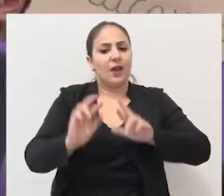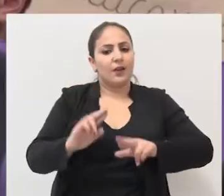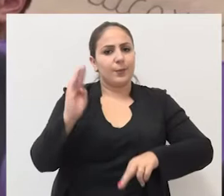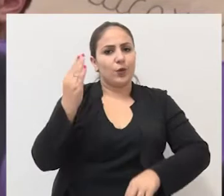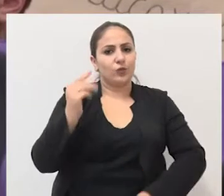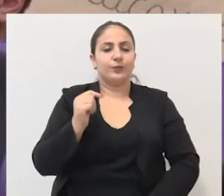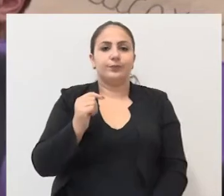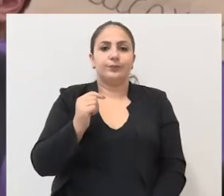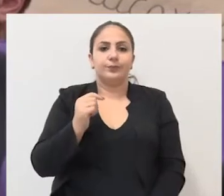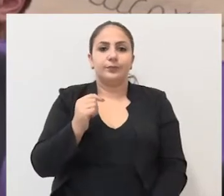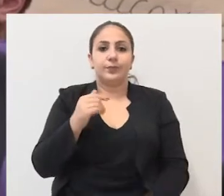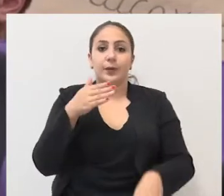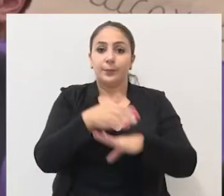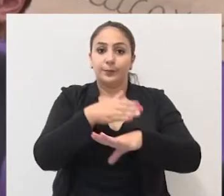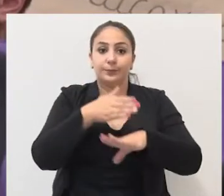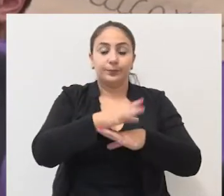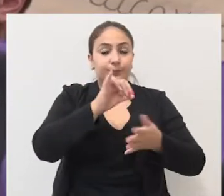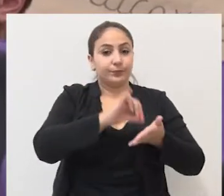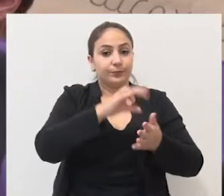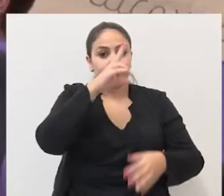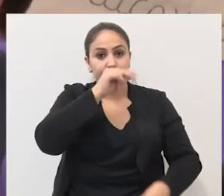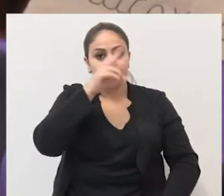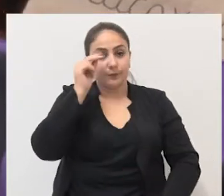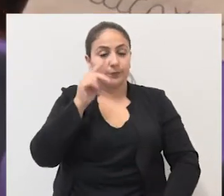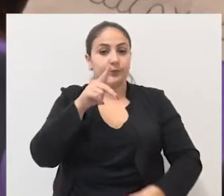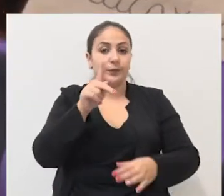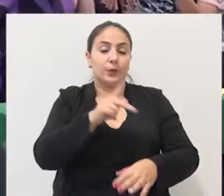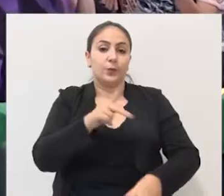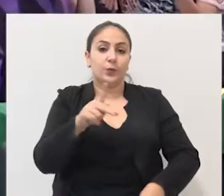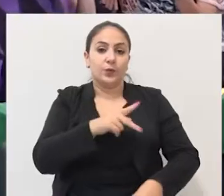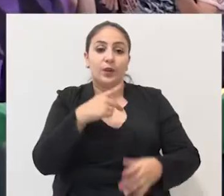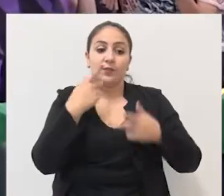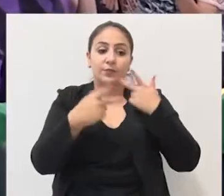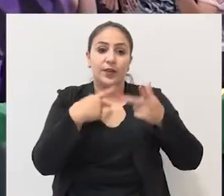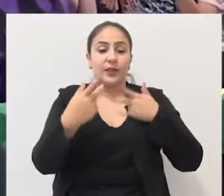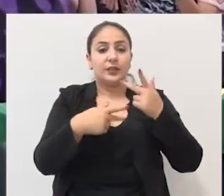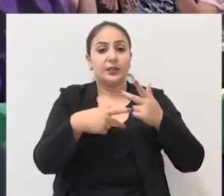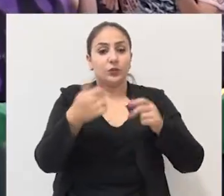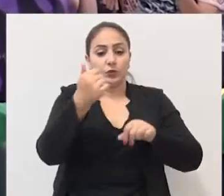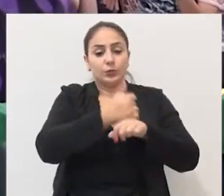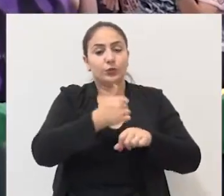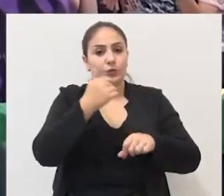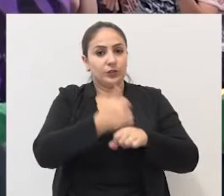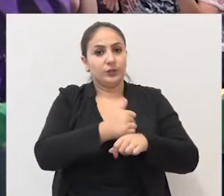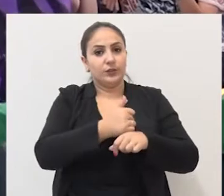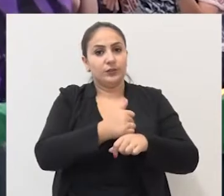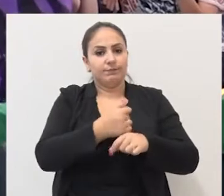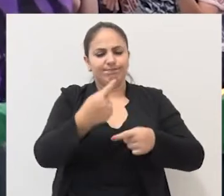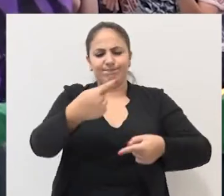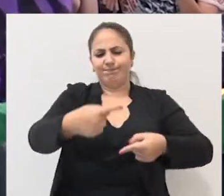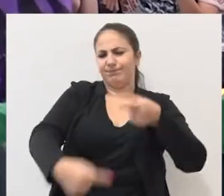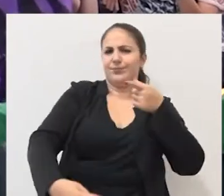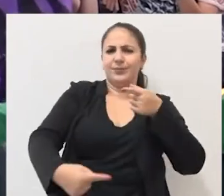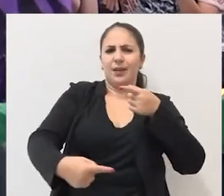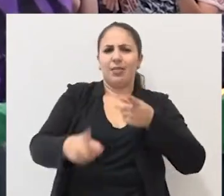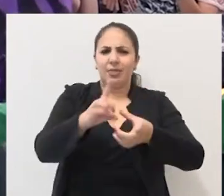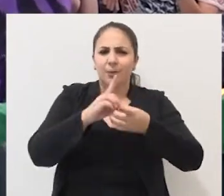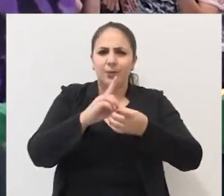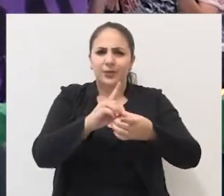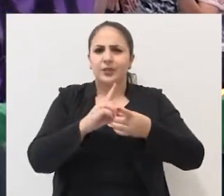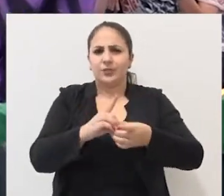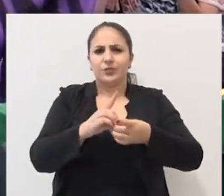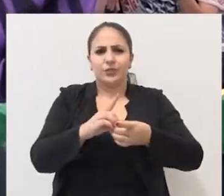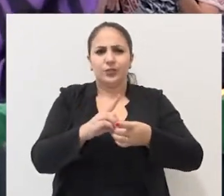biologia. Integrantes do Centro Municipal de Professores consideram o substitutivo antidemocrático